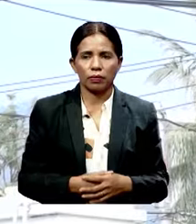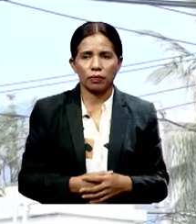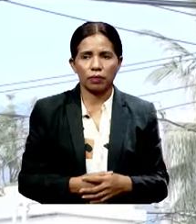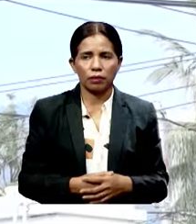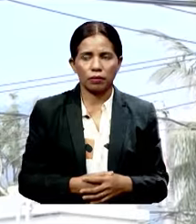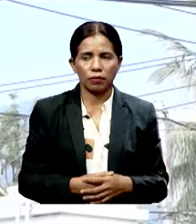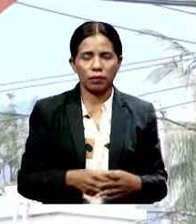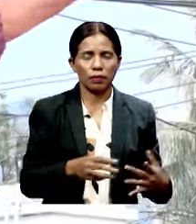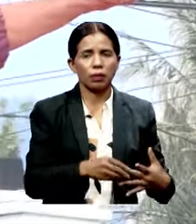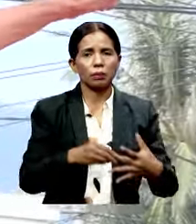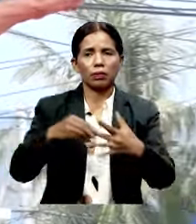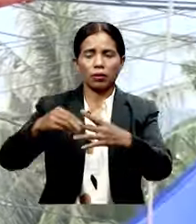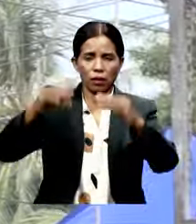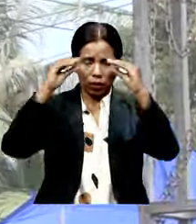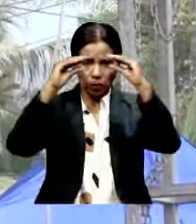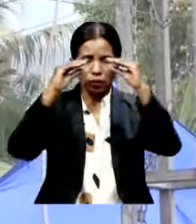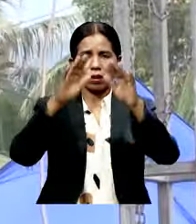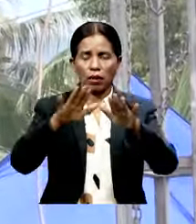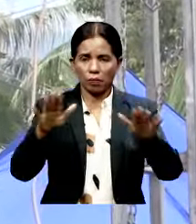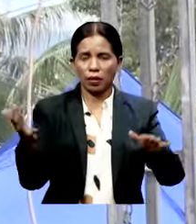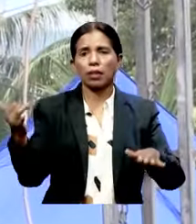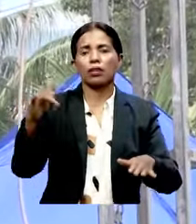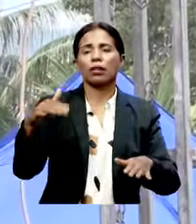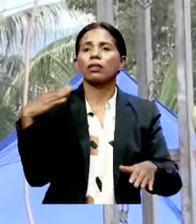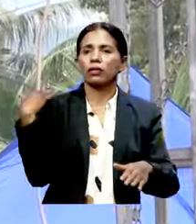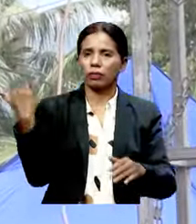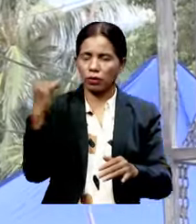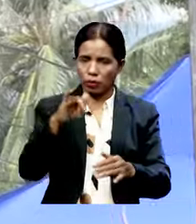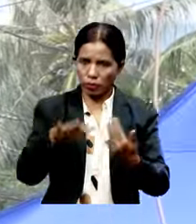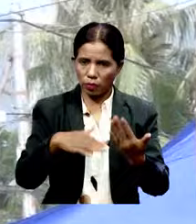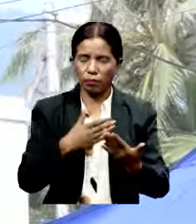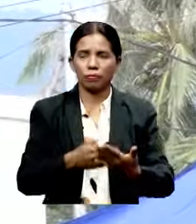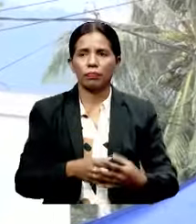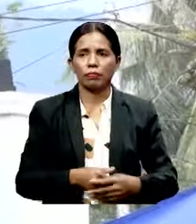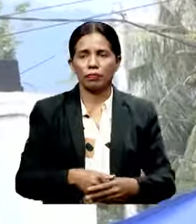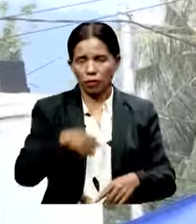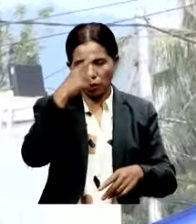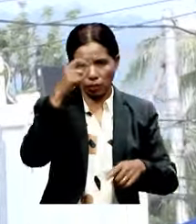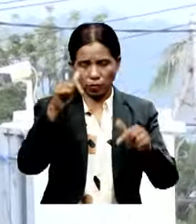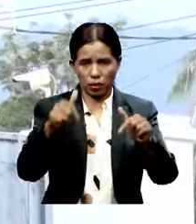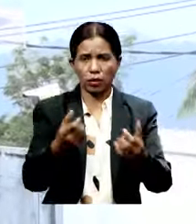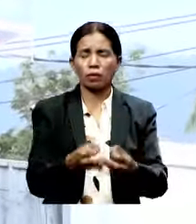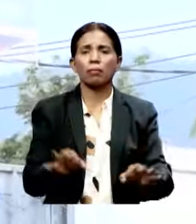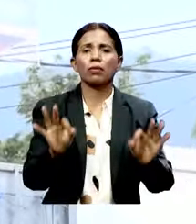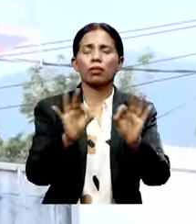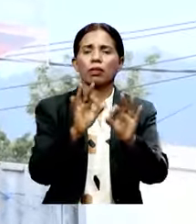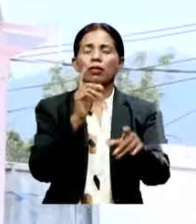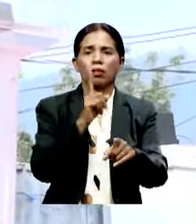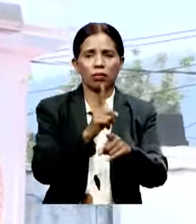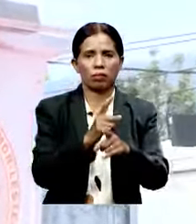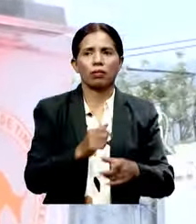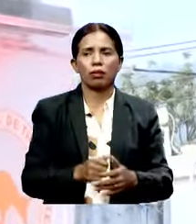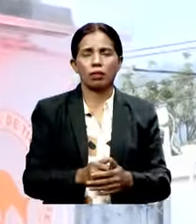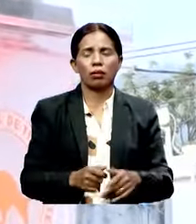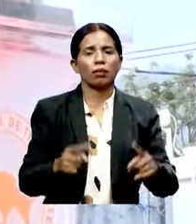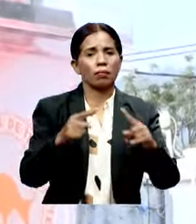Fátima. Liu-lhe o anor e balabar que sira, para jovem sira. Também de né, mas que importante liu. Mas